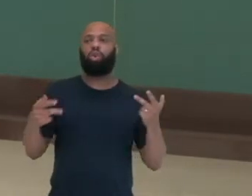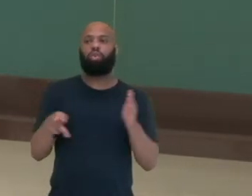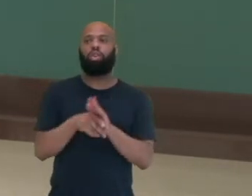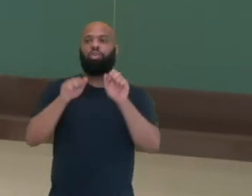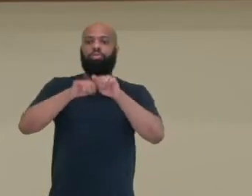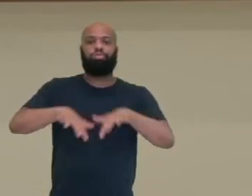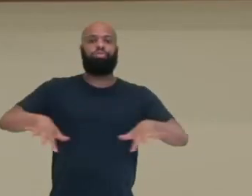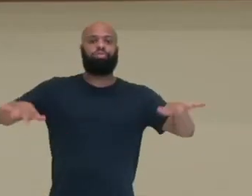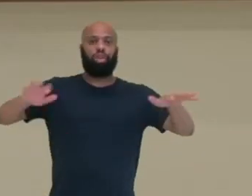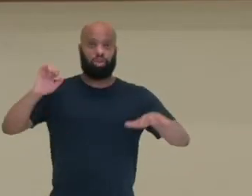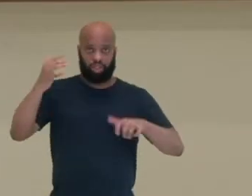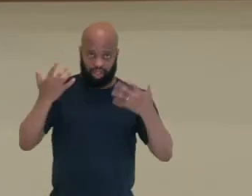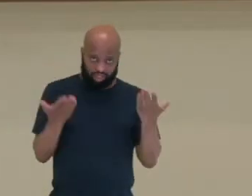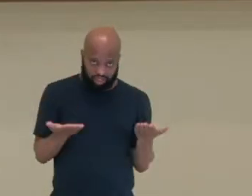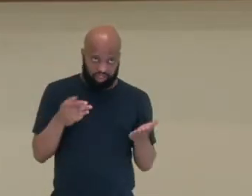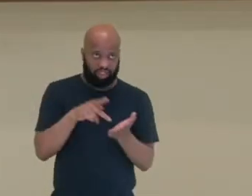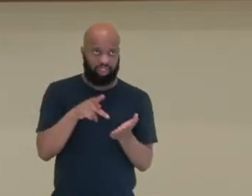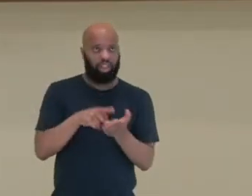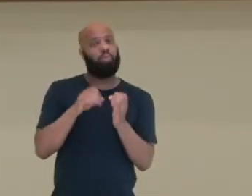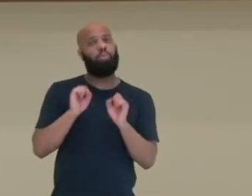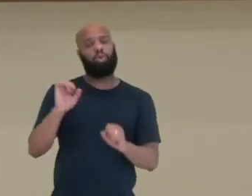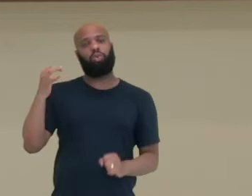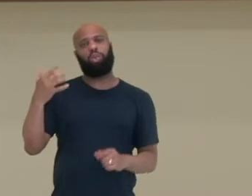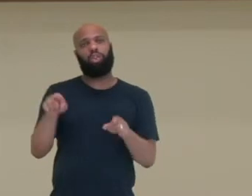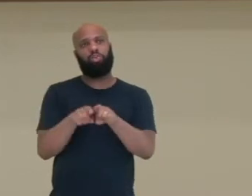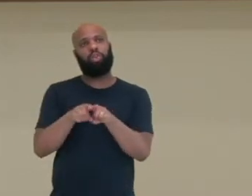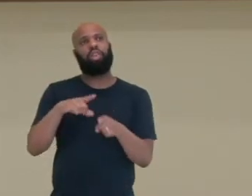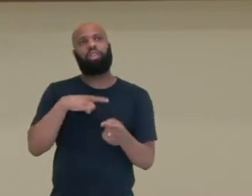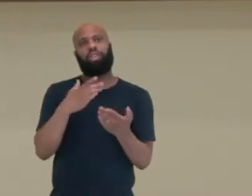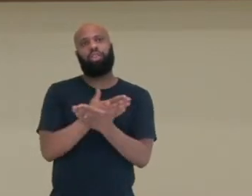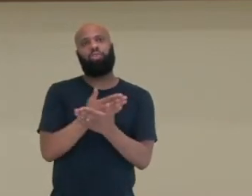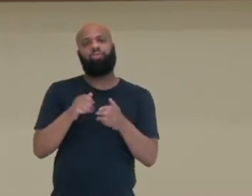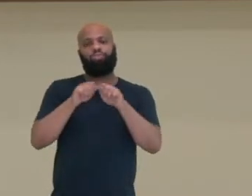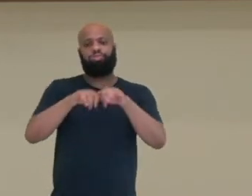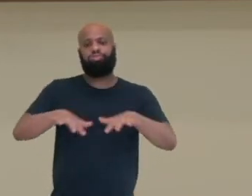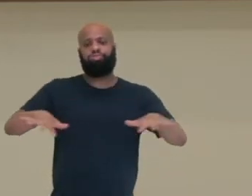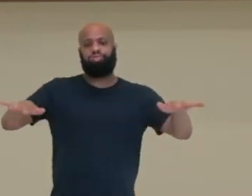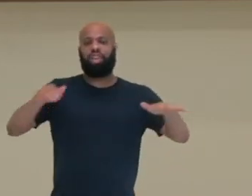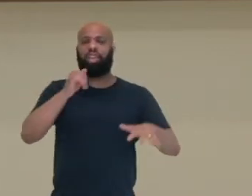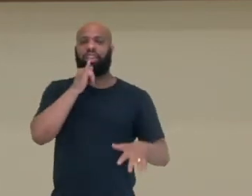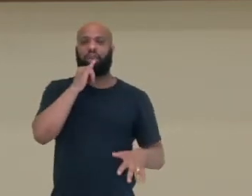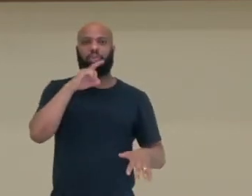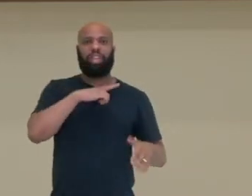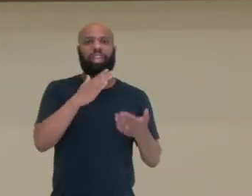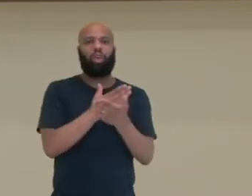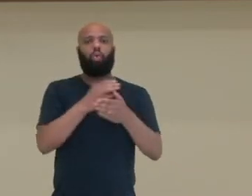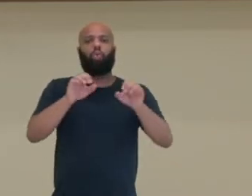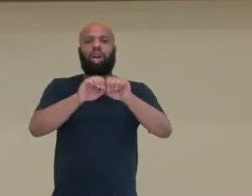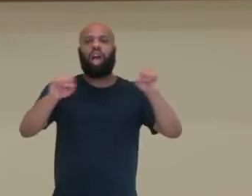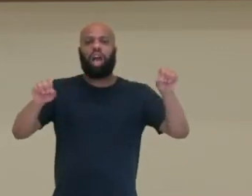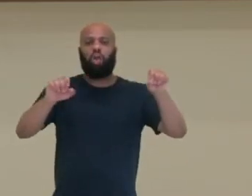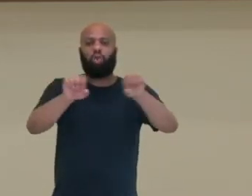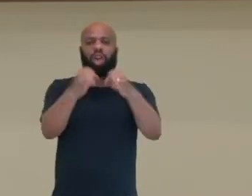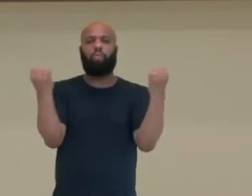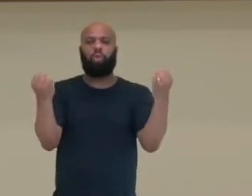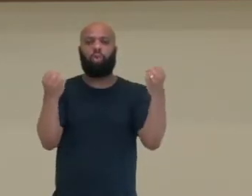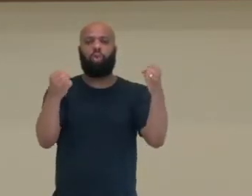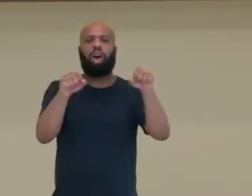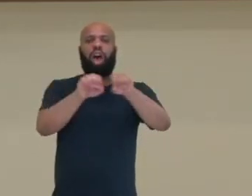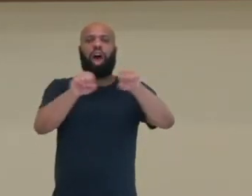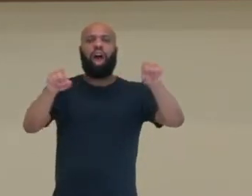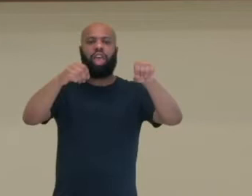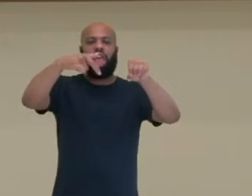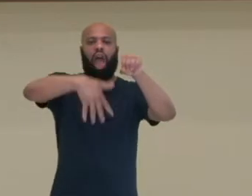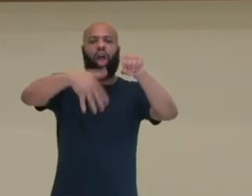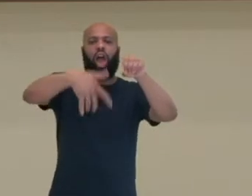porque isso acontece, né? Às vezes pode acontecer de ter algum vazamento, sua conta veio muito alta, opa, tem algum problema. Normalmente vem,